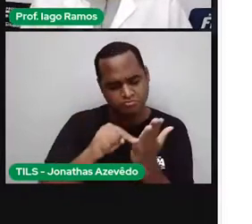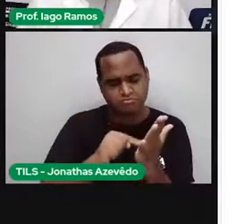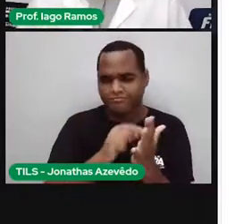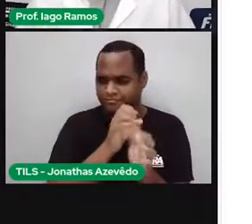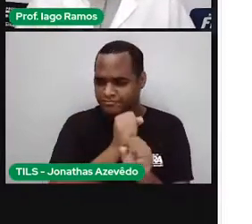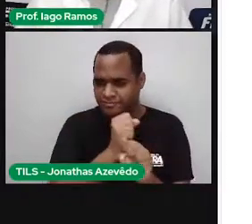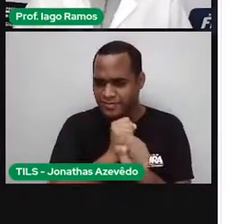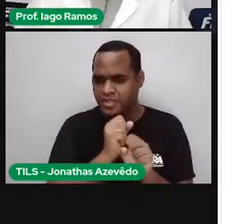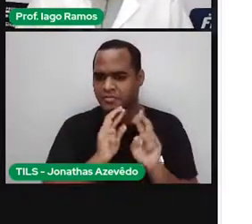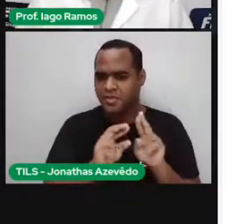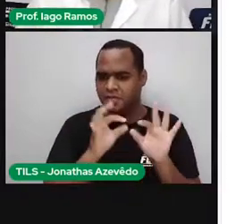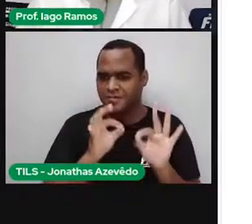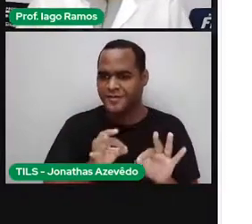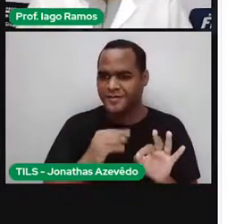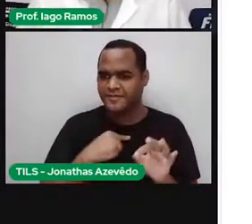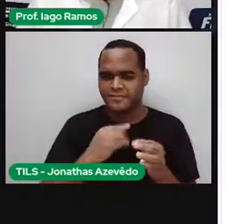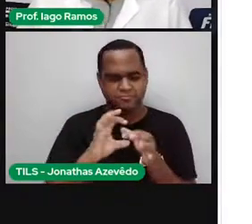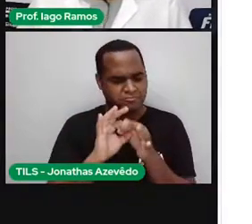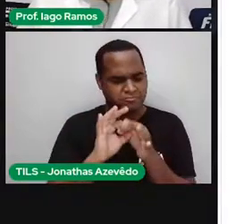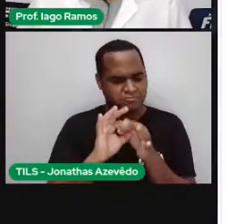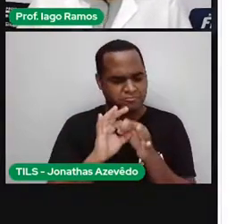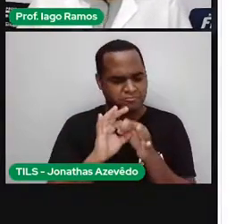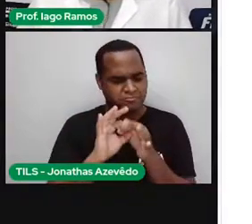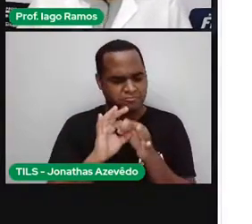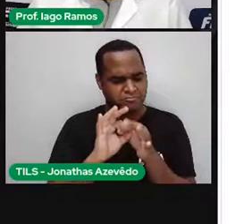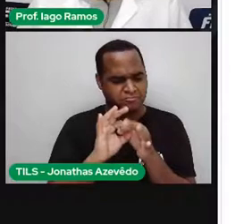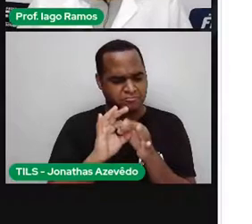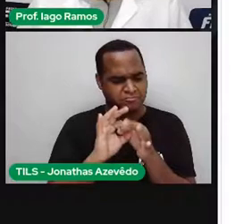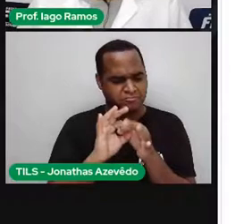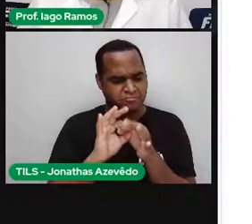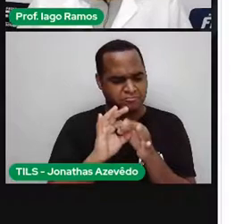bom então fica à vontade